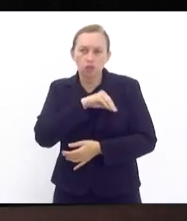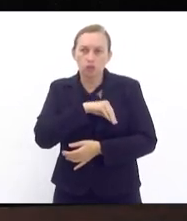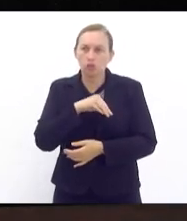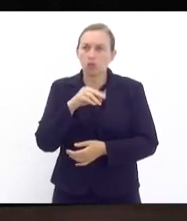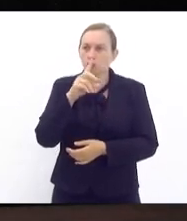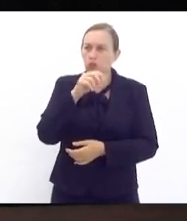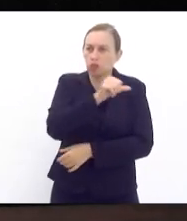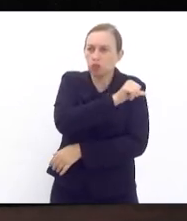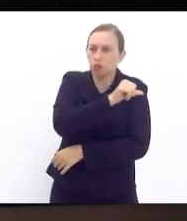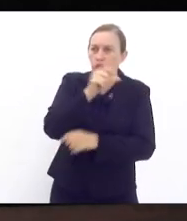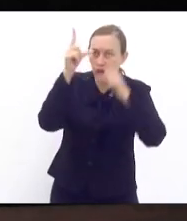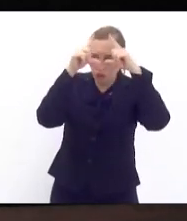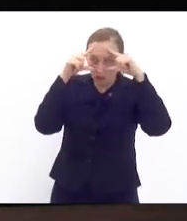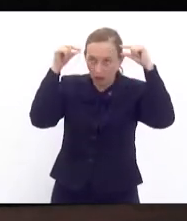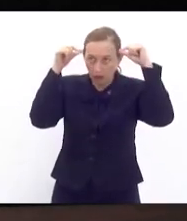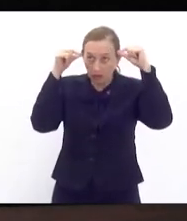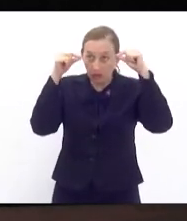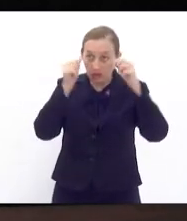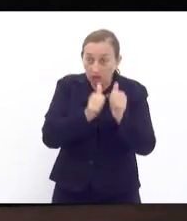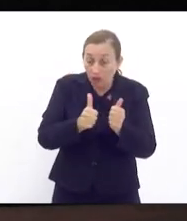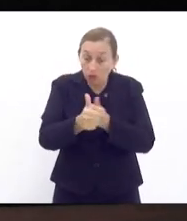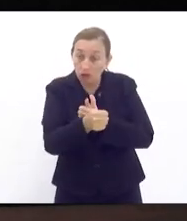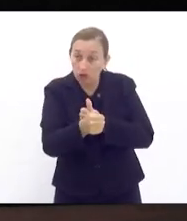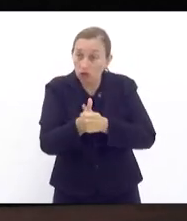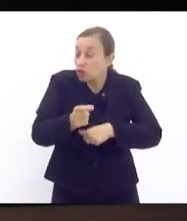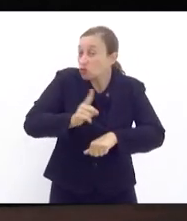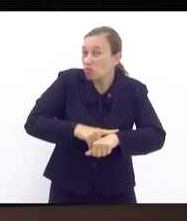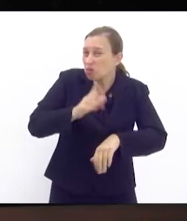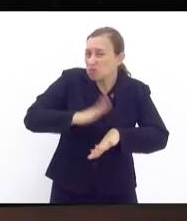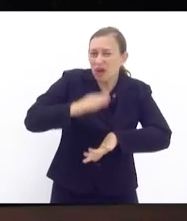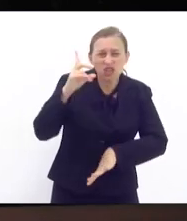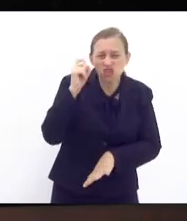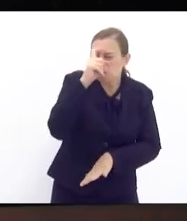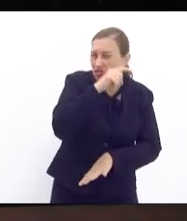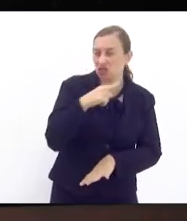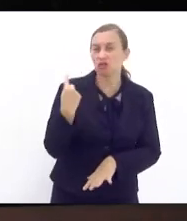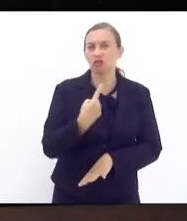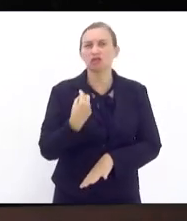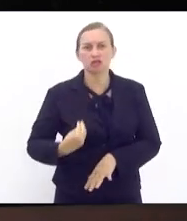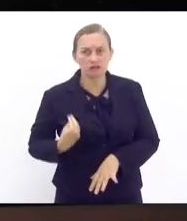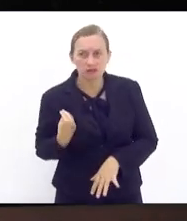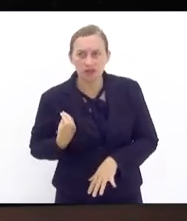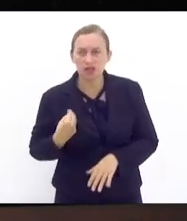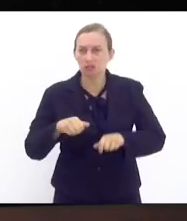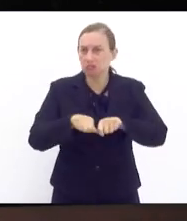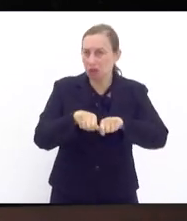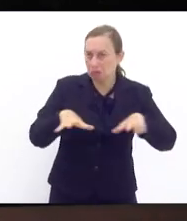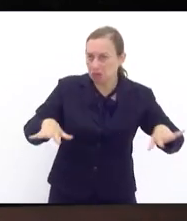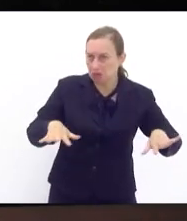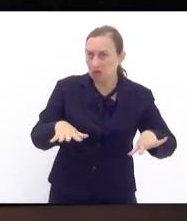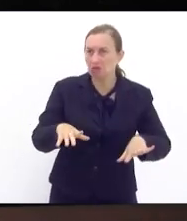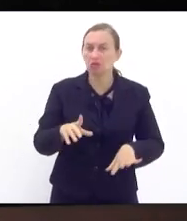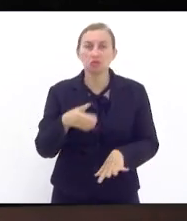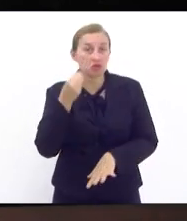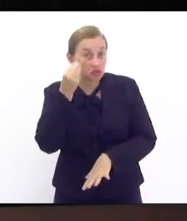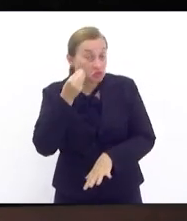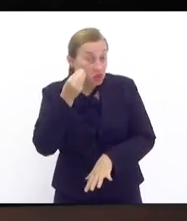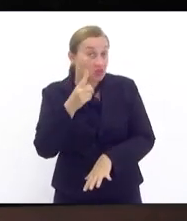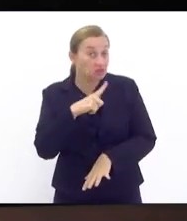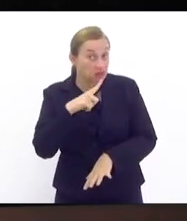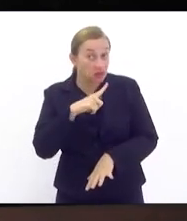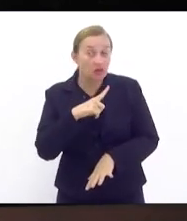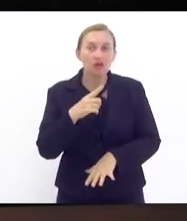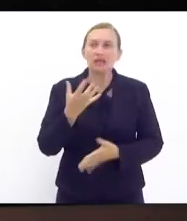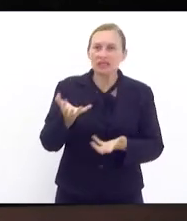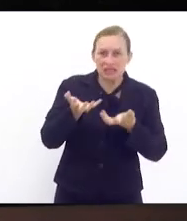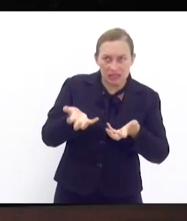enfermagem, que esteve na linha de frente nos momentos mais duros que a gente passou na pandemia, como a gente viu muito bem. Se a